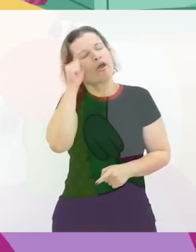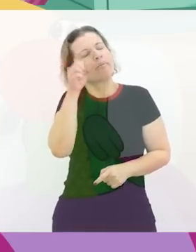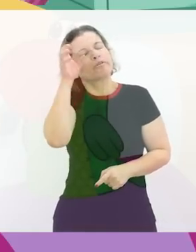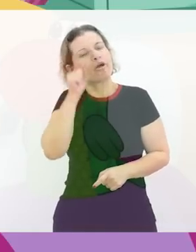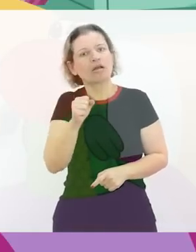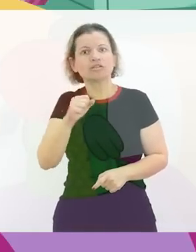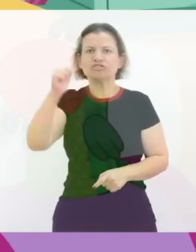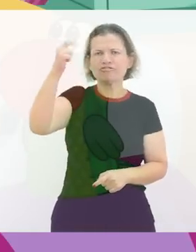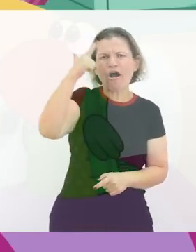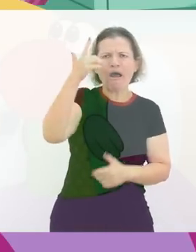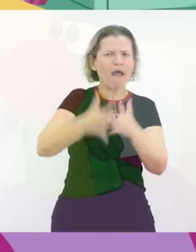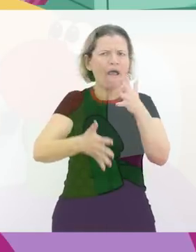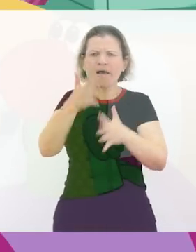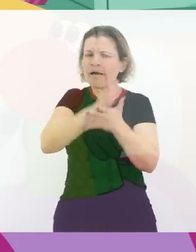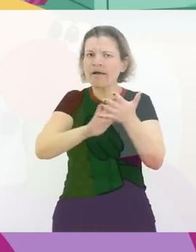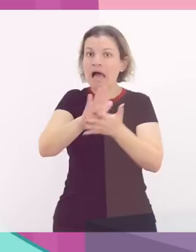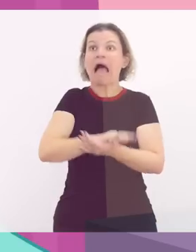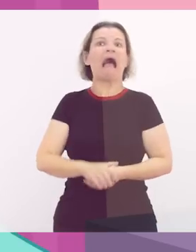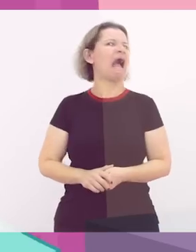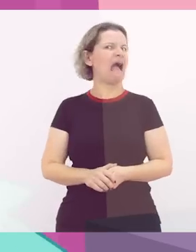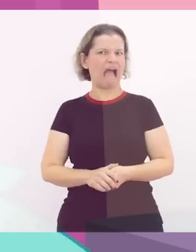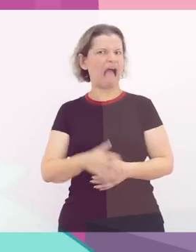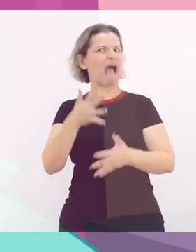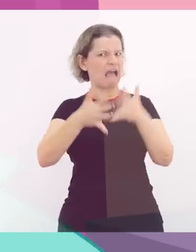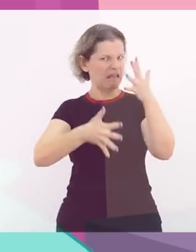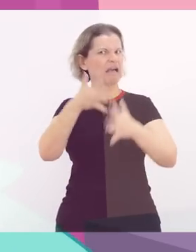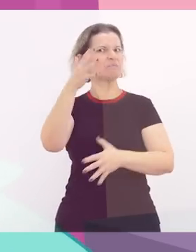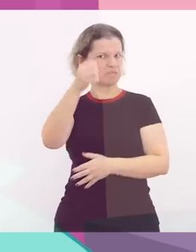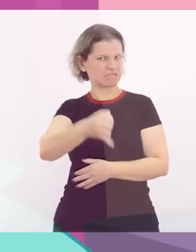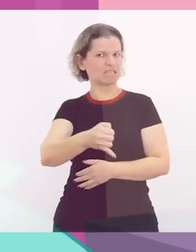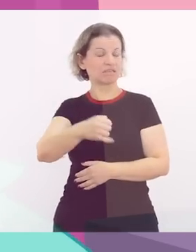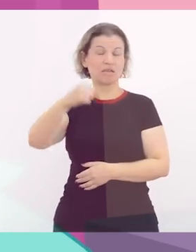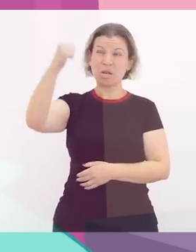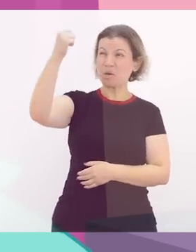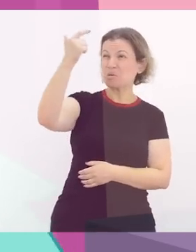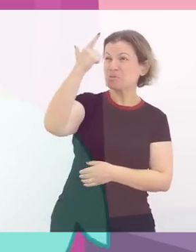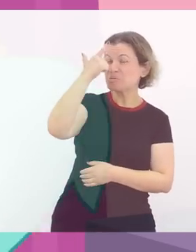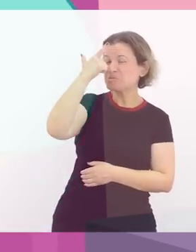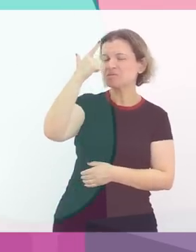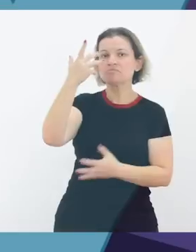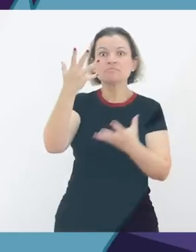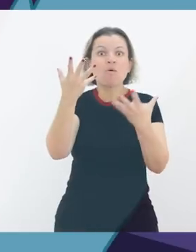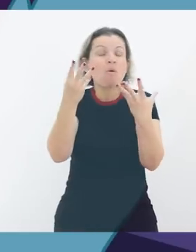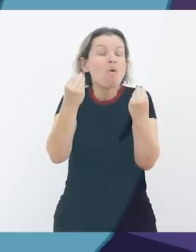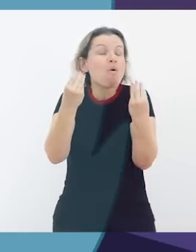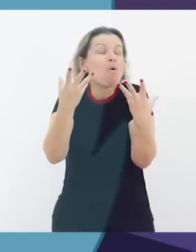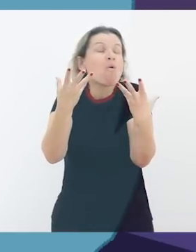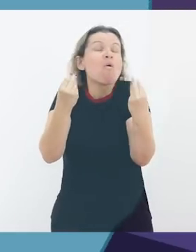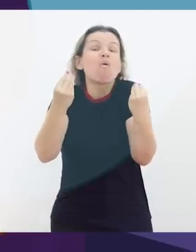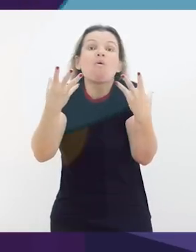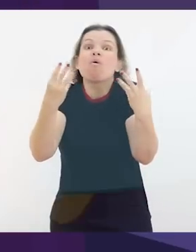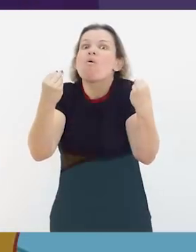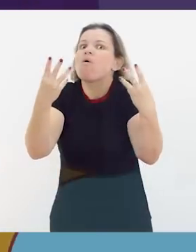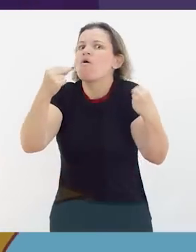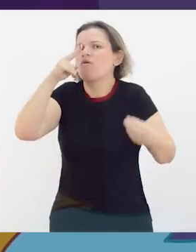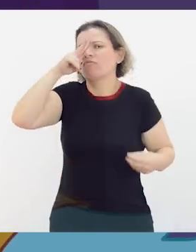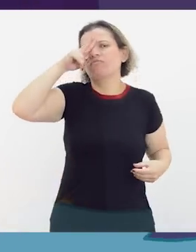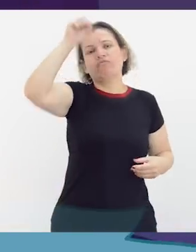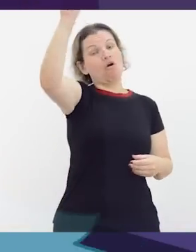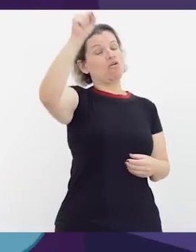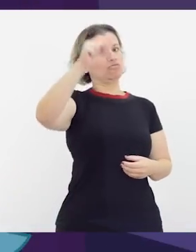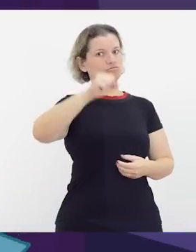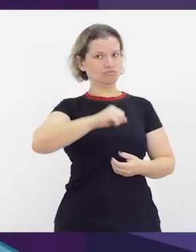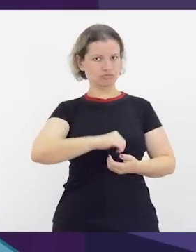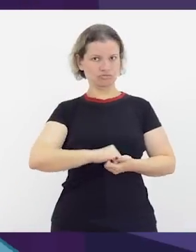tão dorminhoco que nem o sol te atrapalha. Atrapalha sim. A luz do sol é